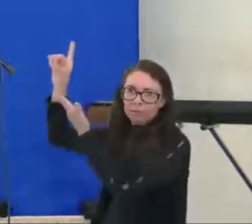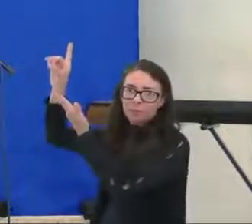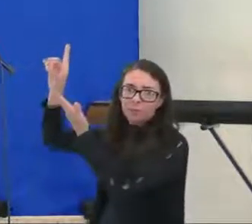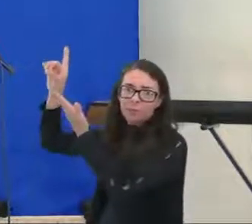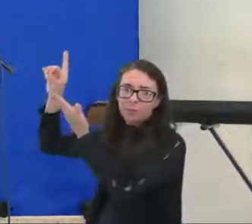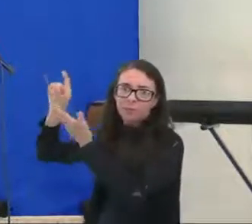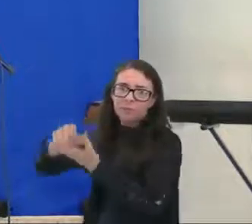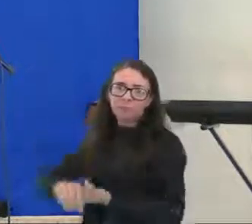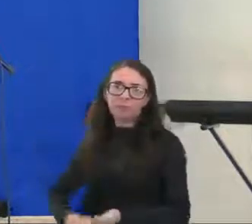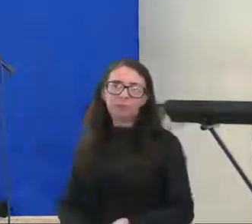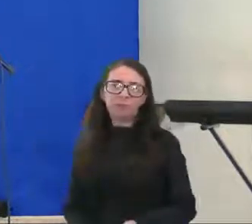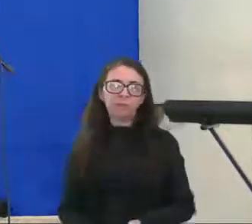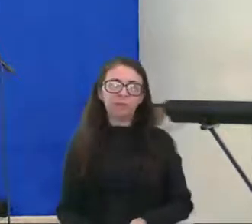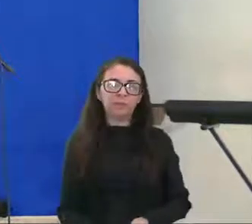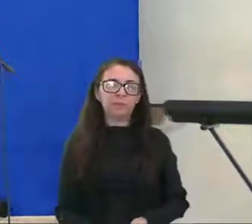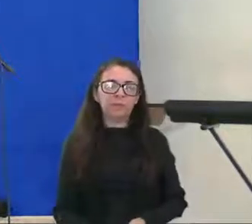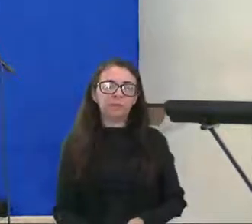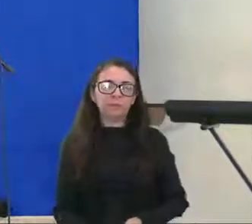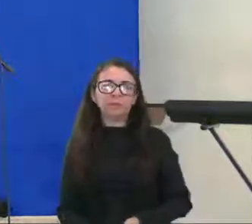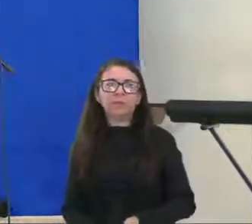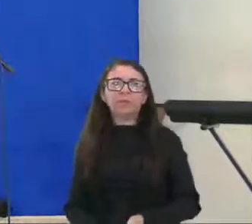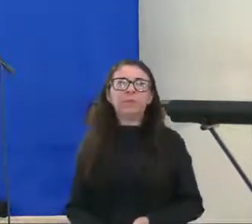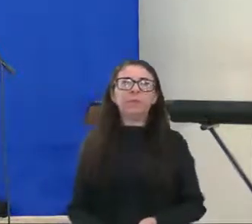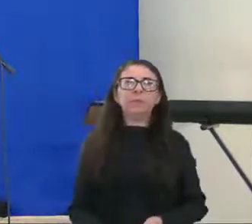Não. Ele dava a si mesmo.